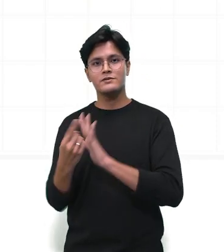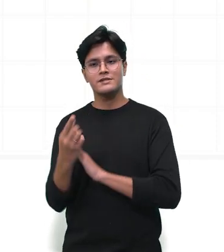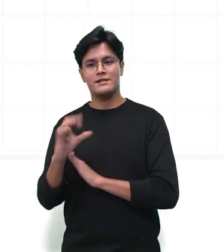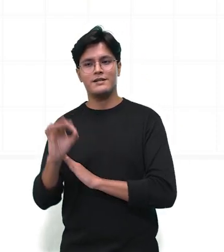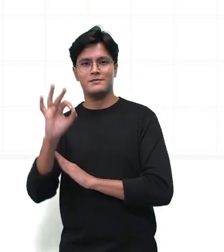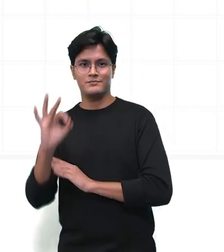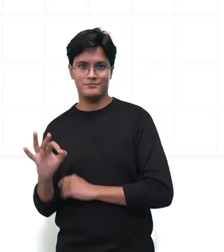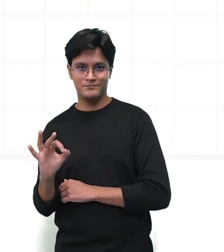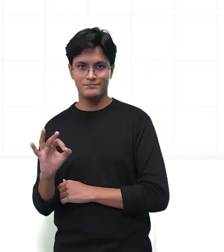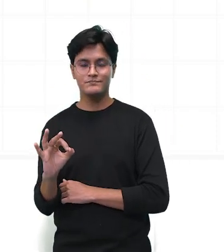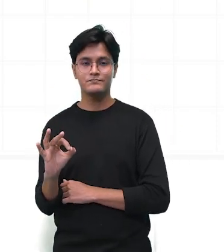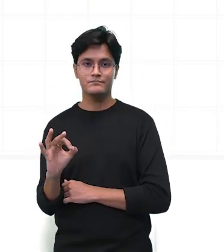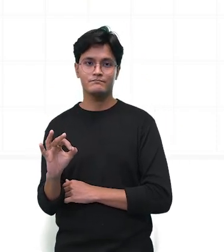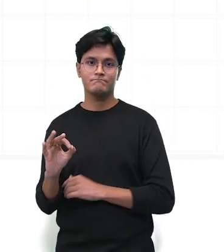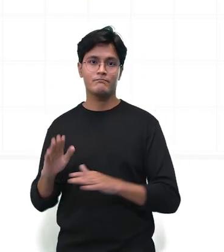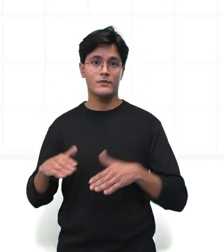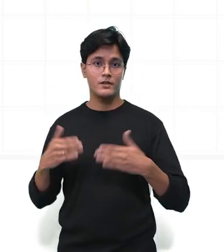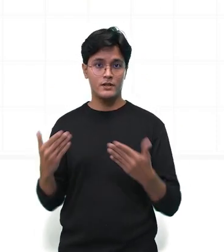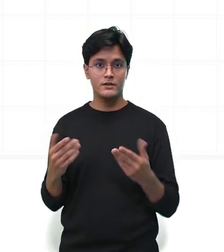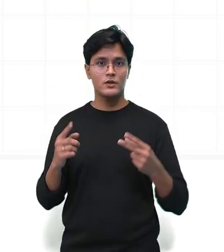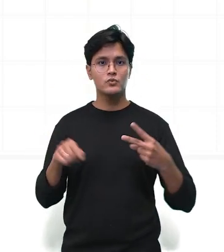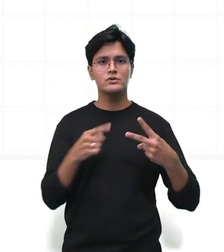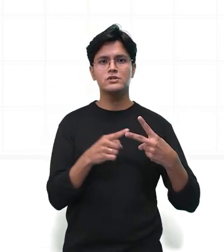ok? Então, o segundo plano aqui